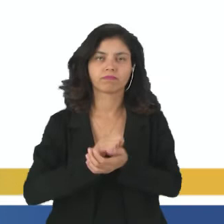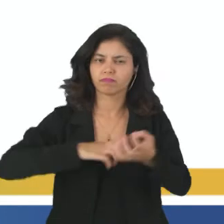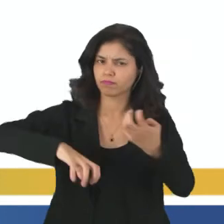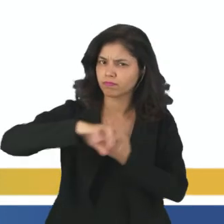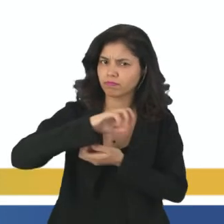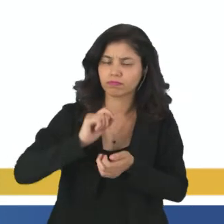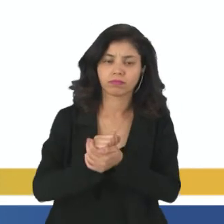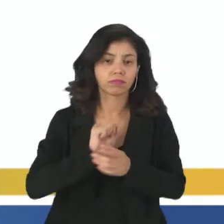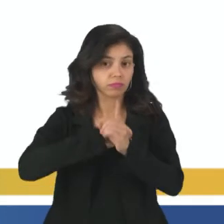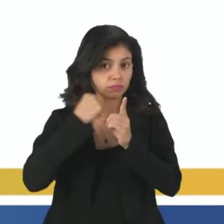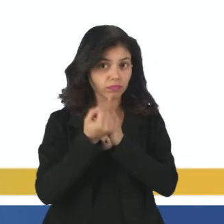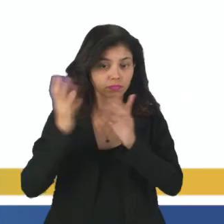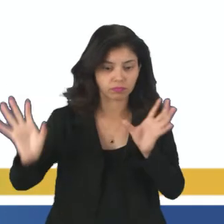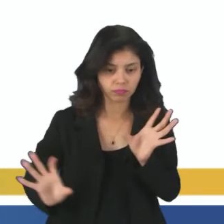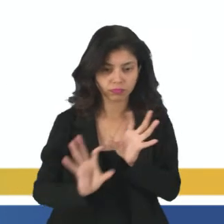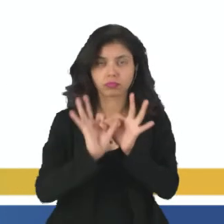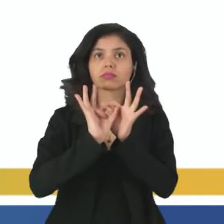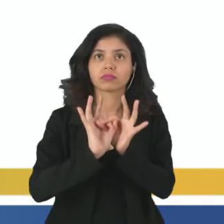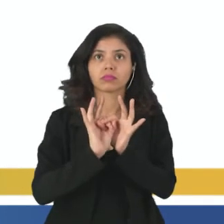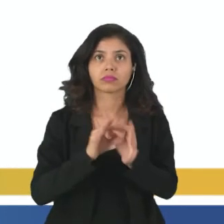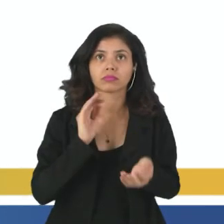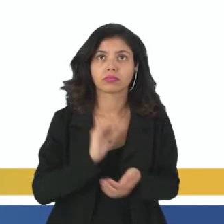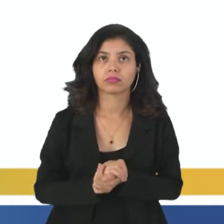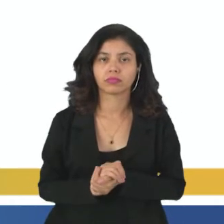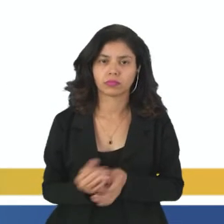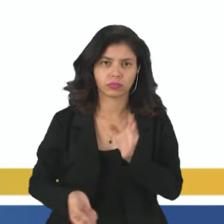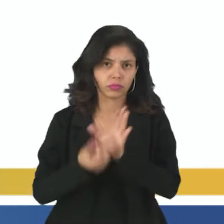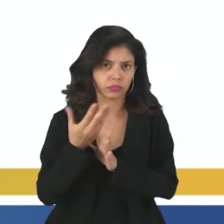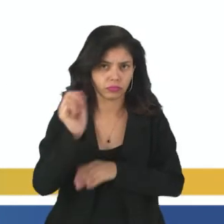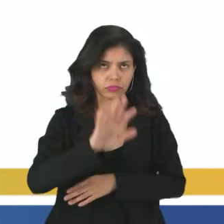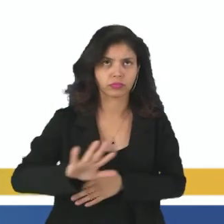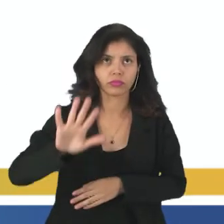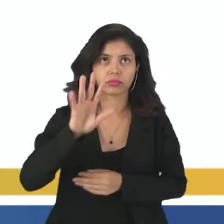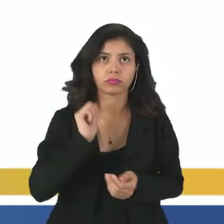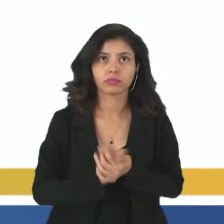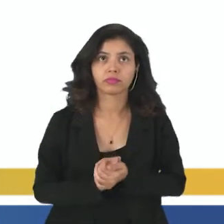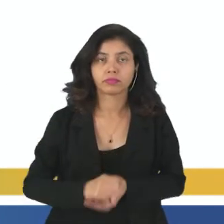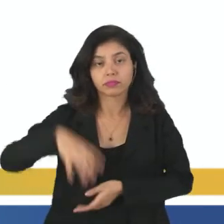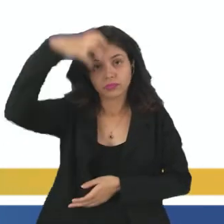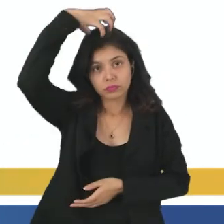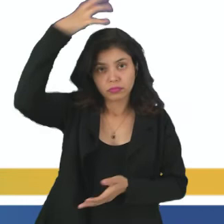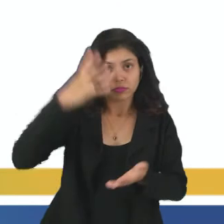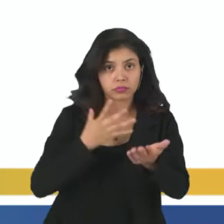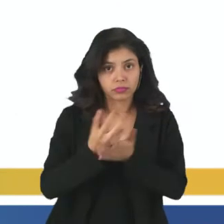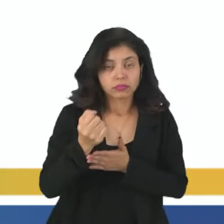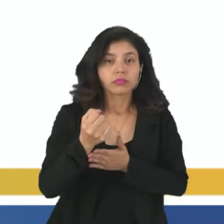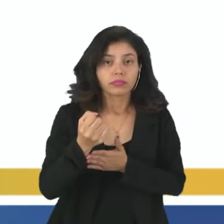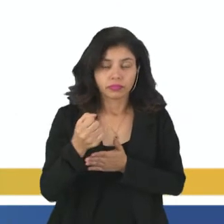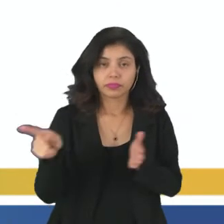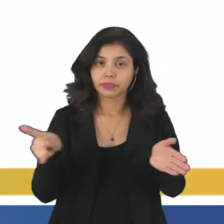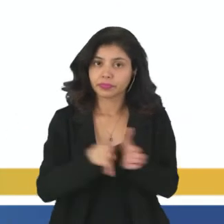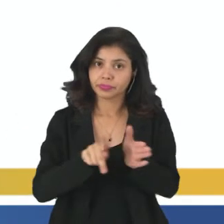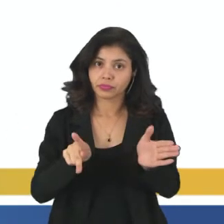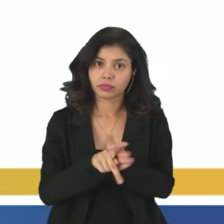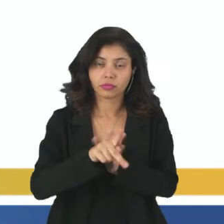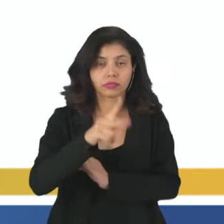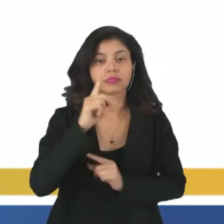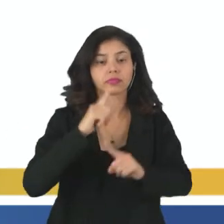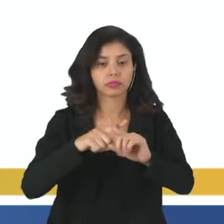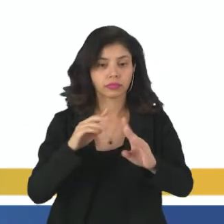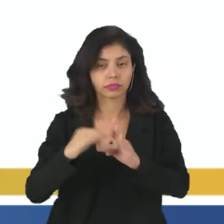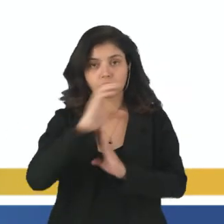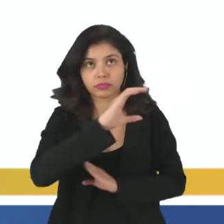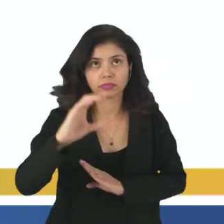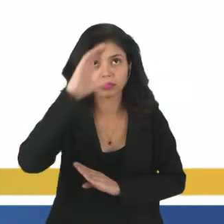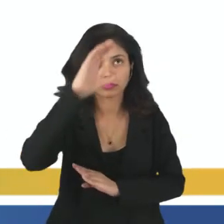social instalou-se e o descontentamento foi geral. Os príncipes tomaram as terras pertencentes à Igreja Católica e